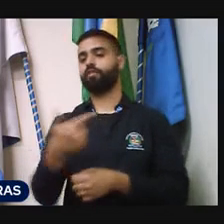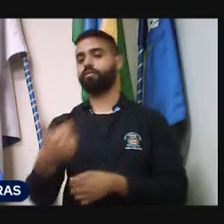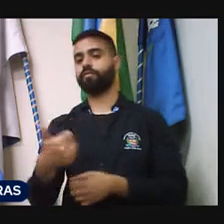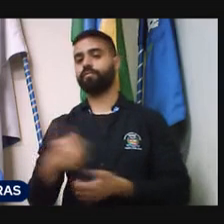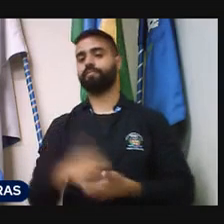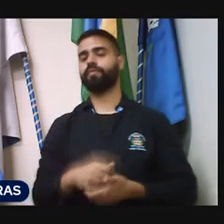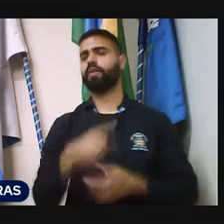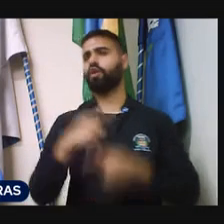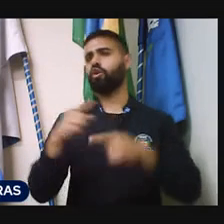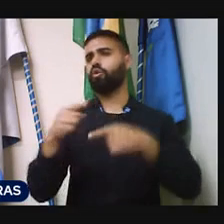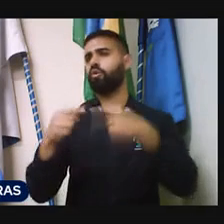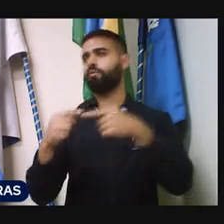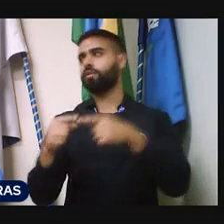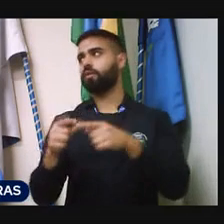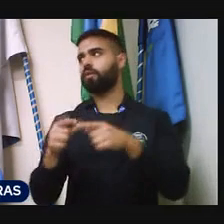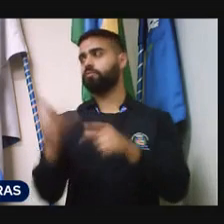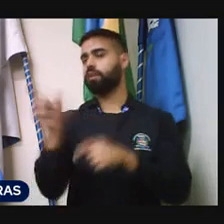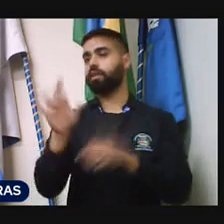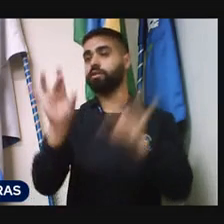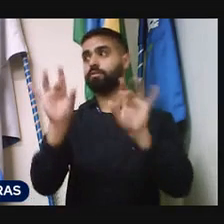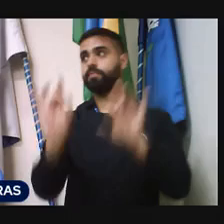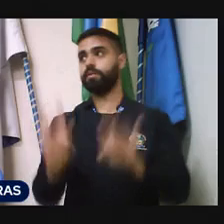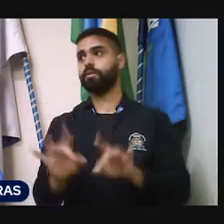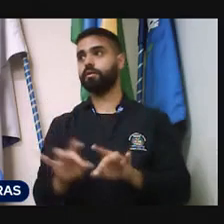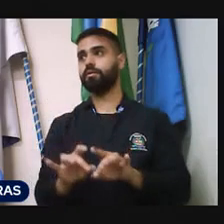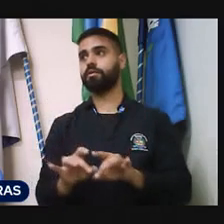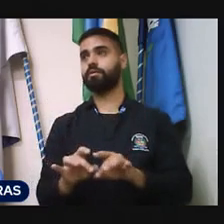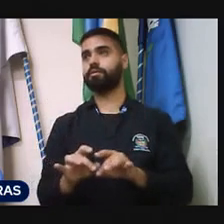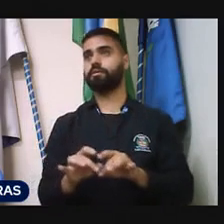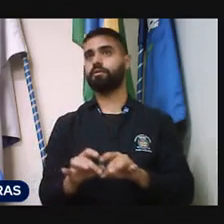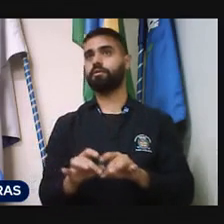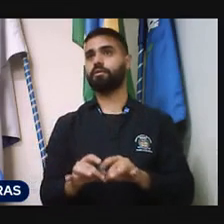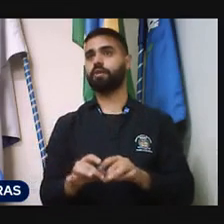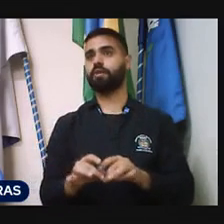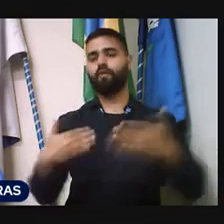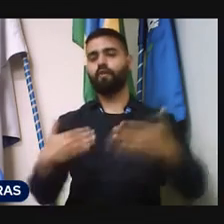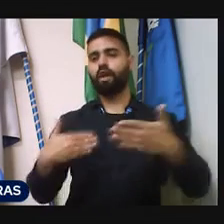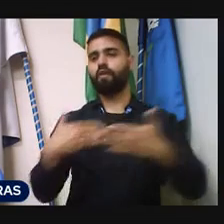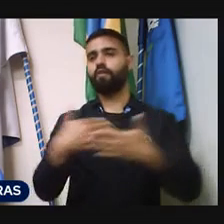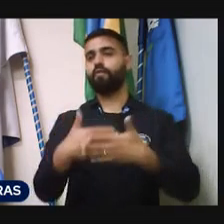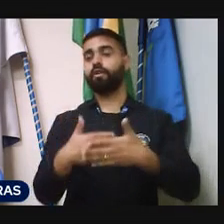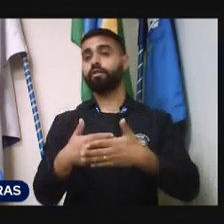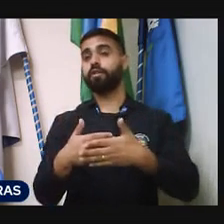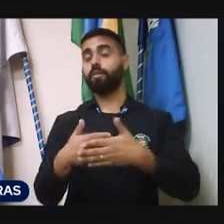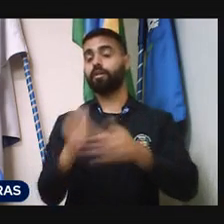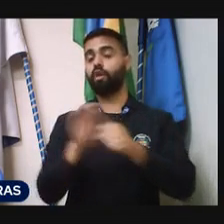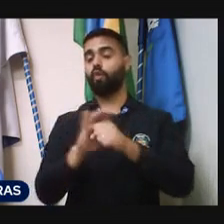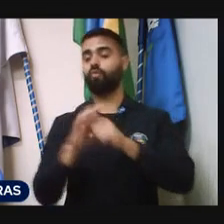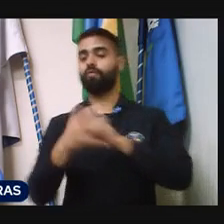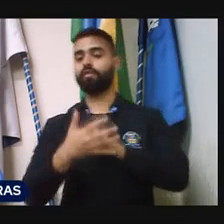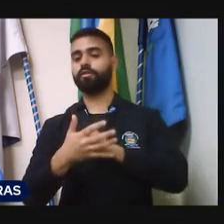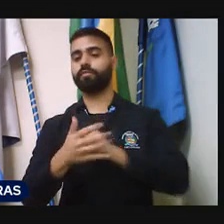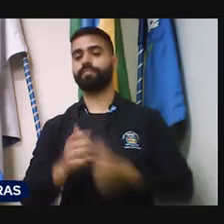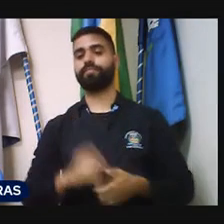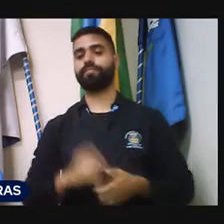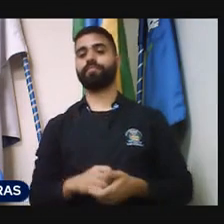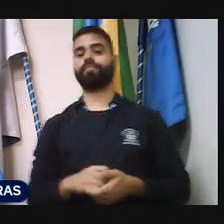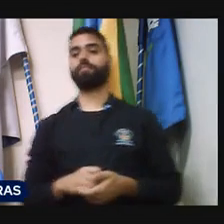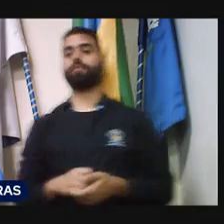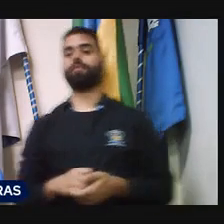que Visa a abertura de crédito especial destinado só ao enfrentamento da emergência por vir de 19